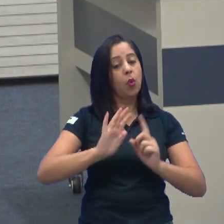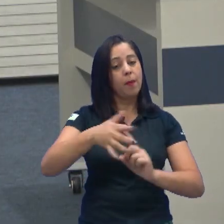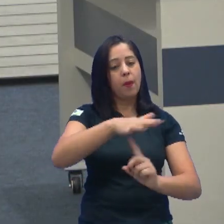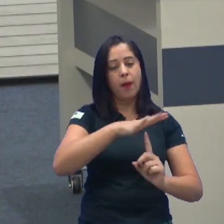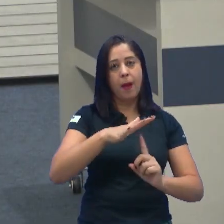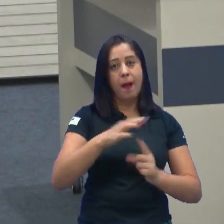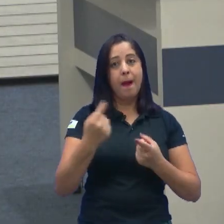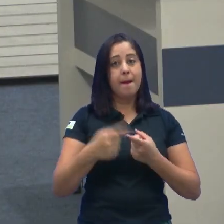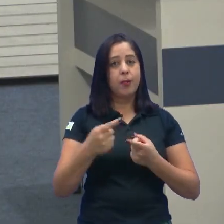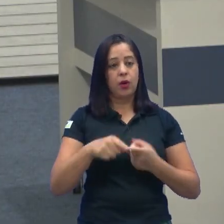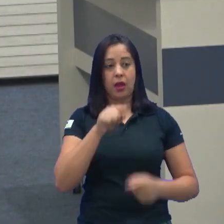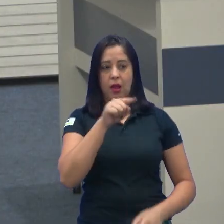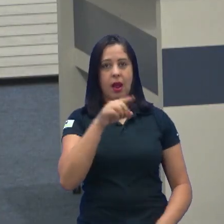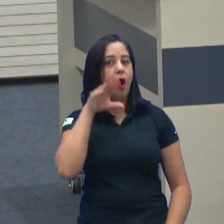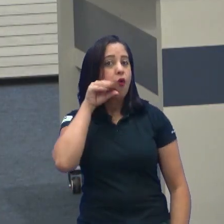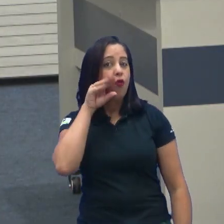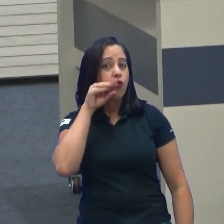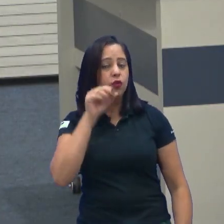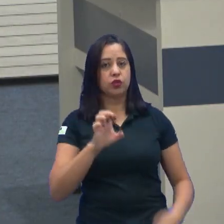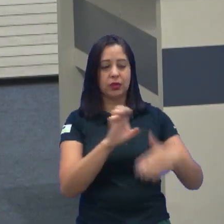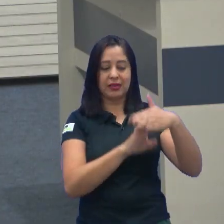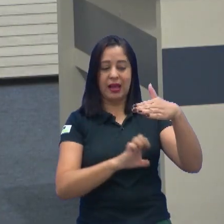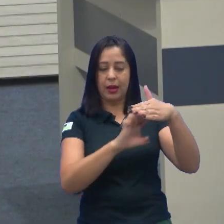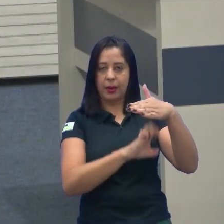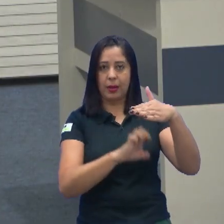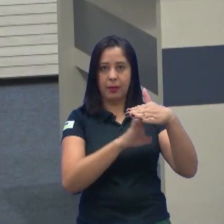funcionários da empresa